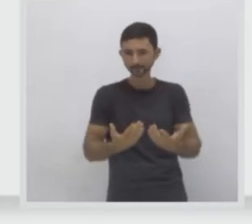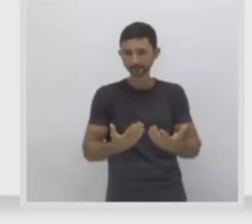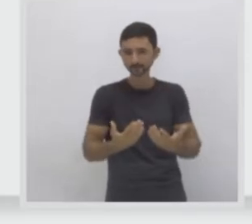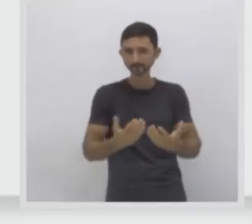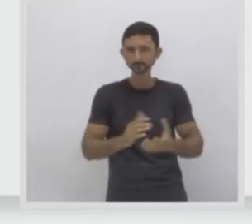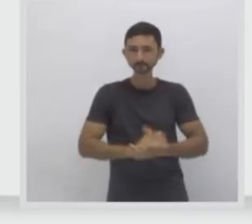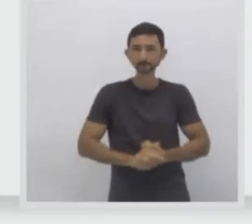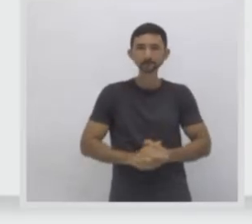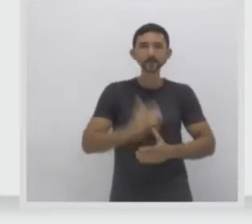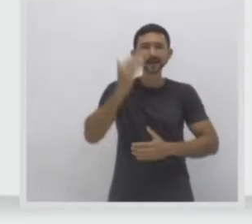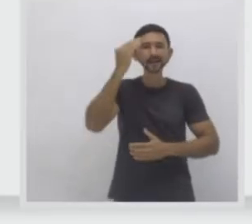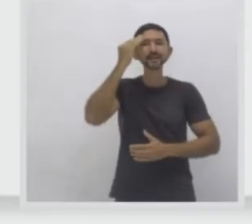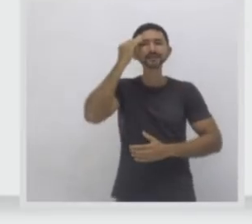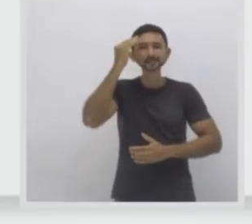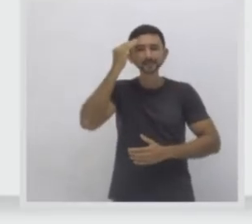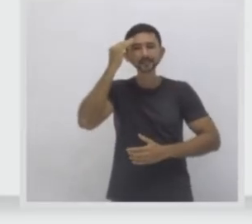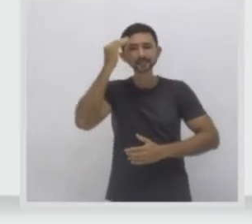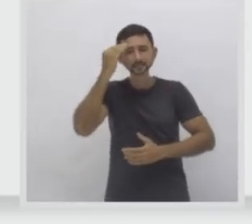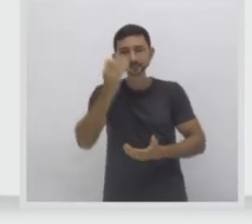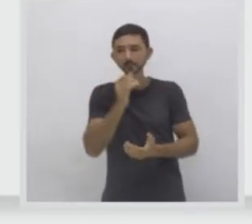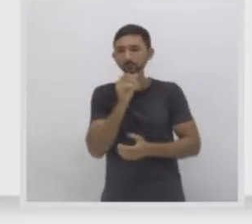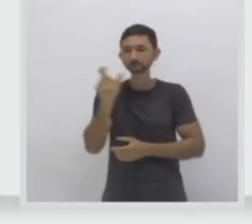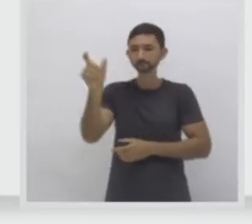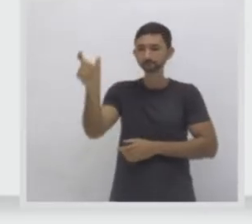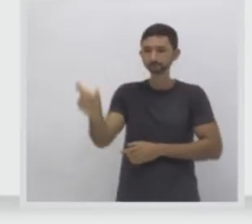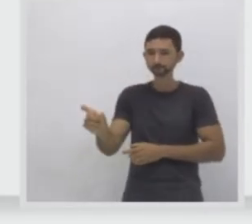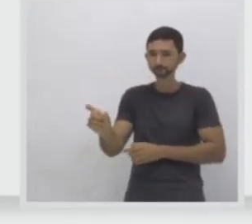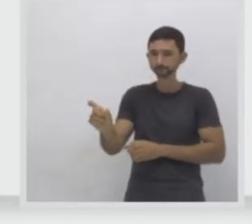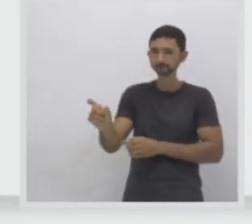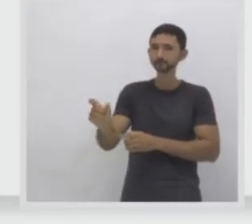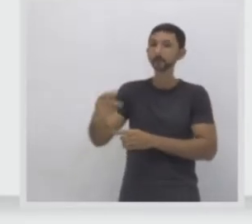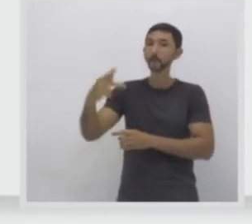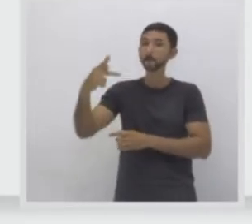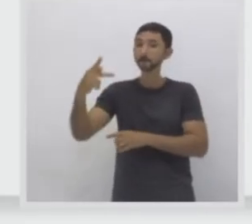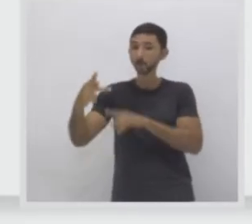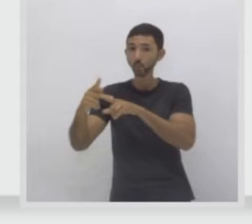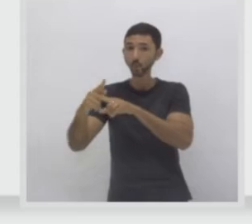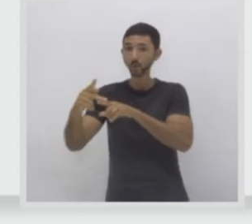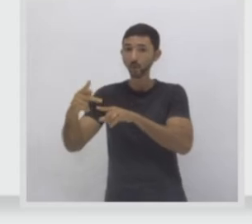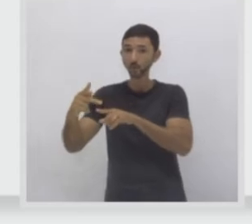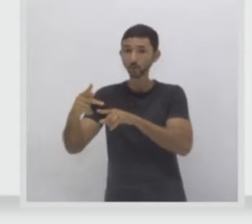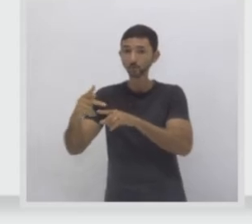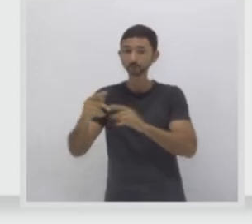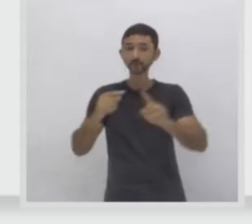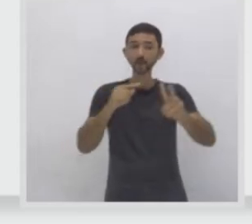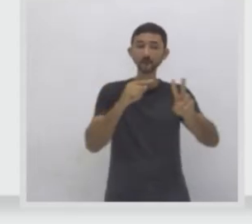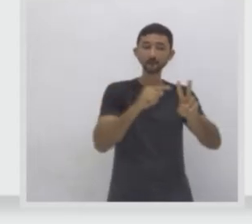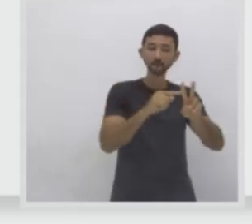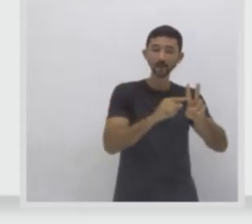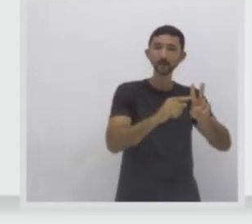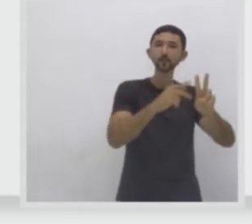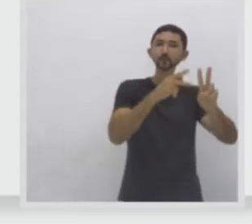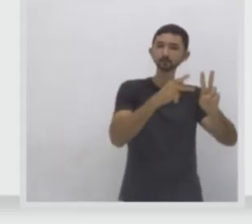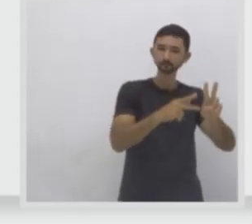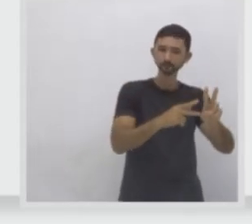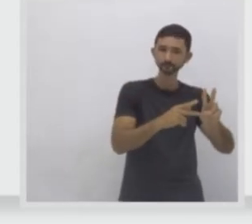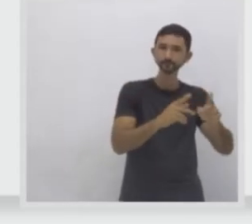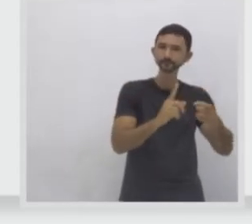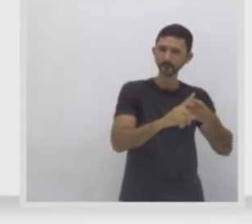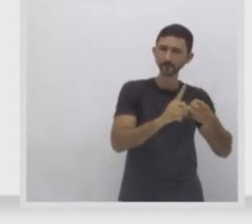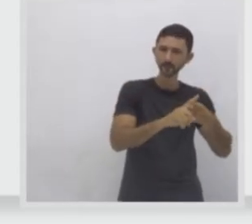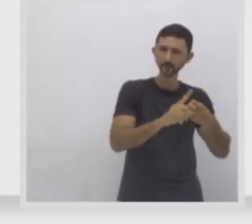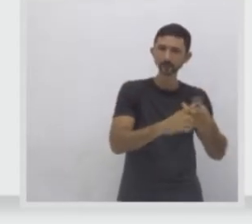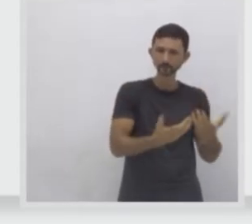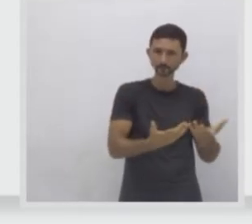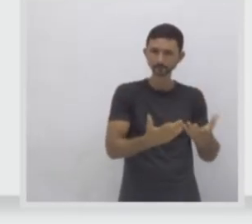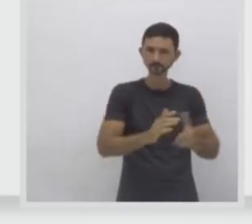Quer dizer que se o sujeito está no plural, o verbo também tem que estar no plural. Sim, é isso